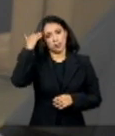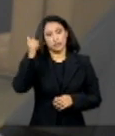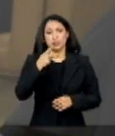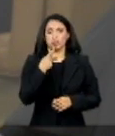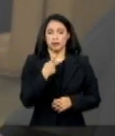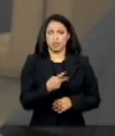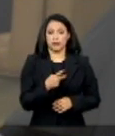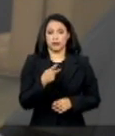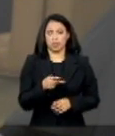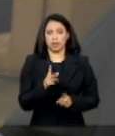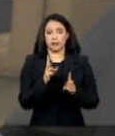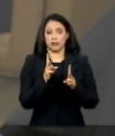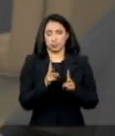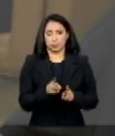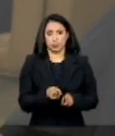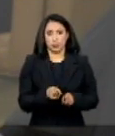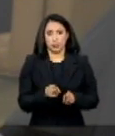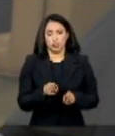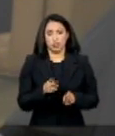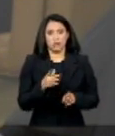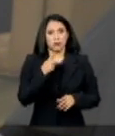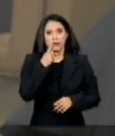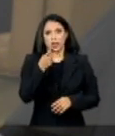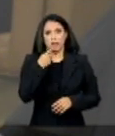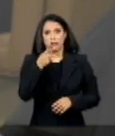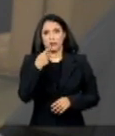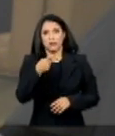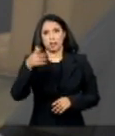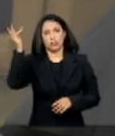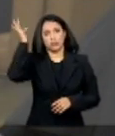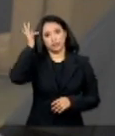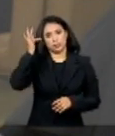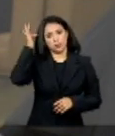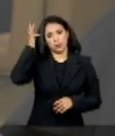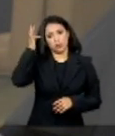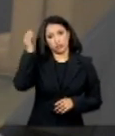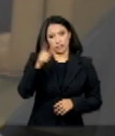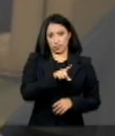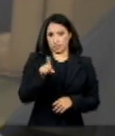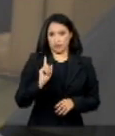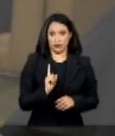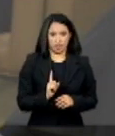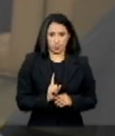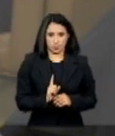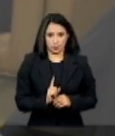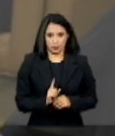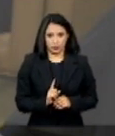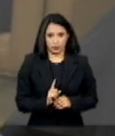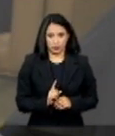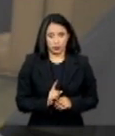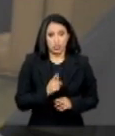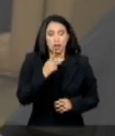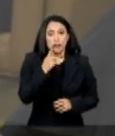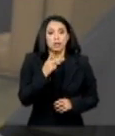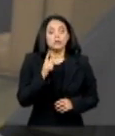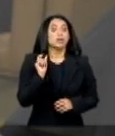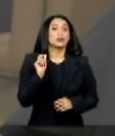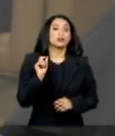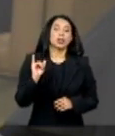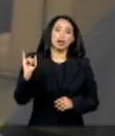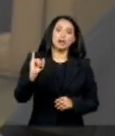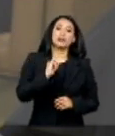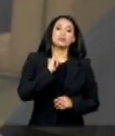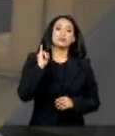ministros é filosofar os senhores eu venho aqui ressaltar a importância da repartição